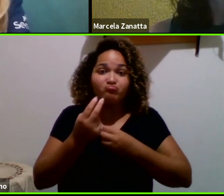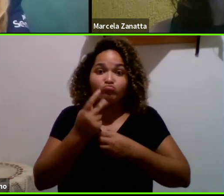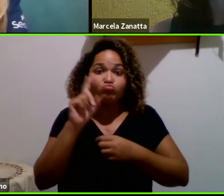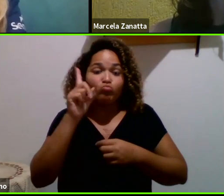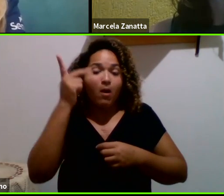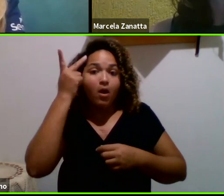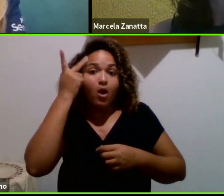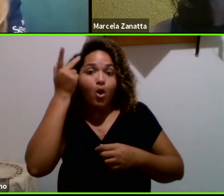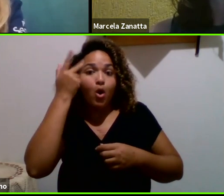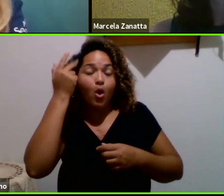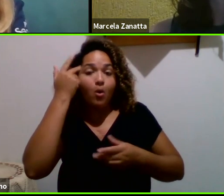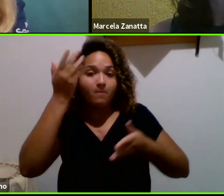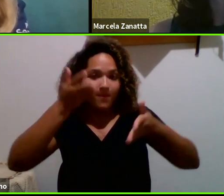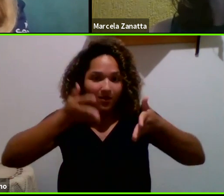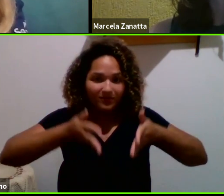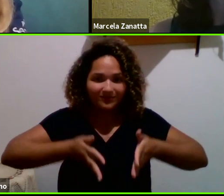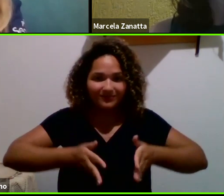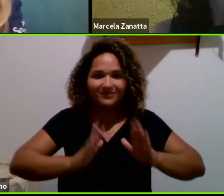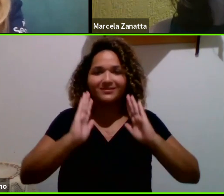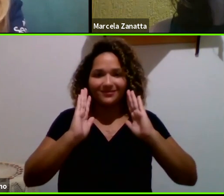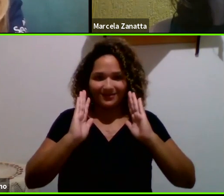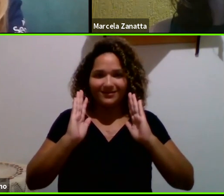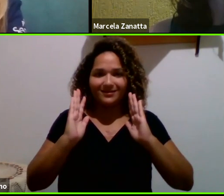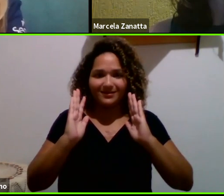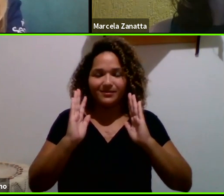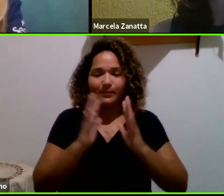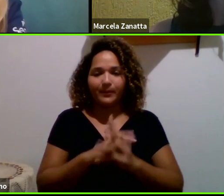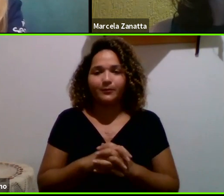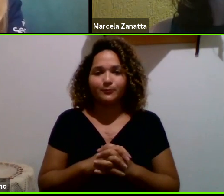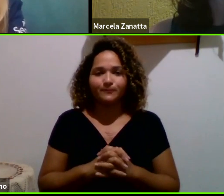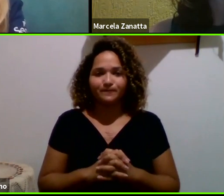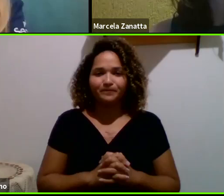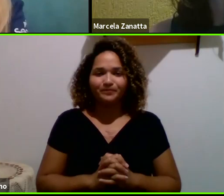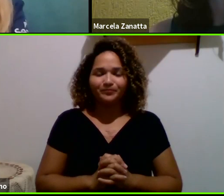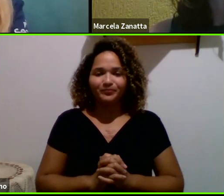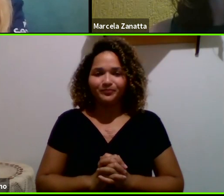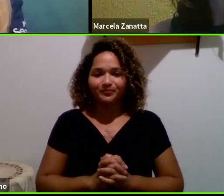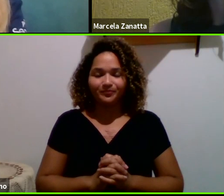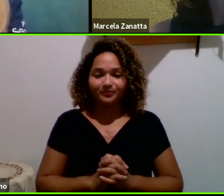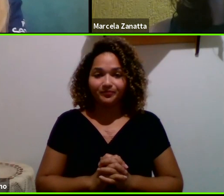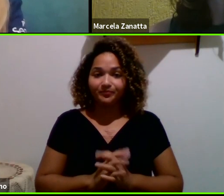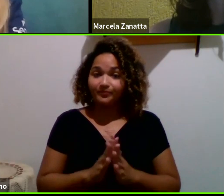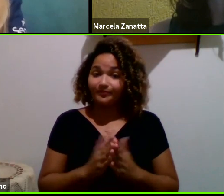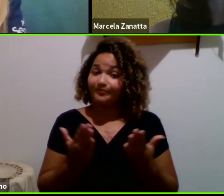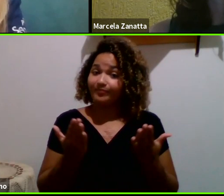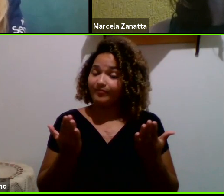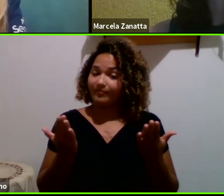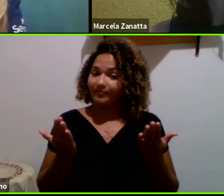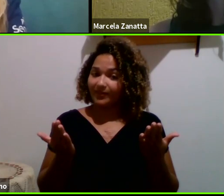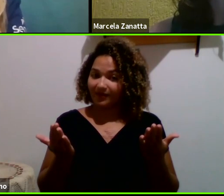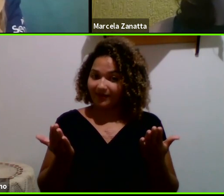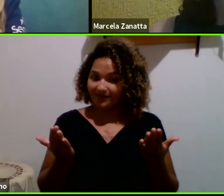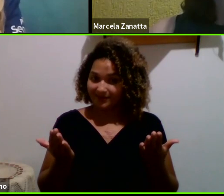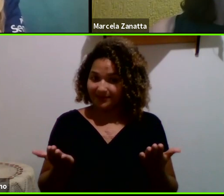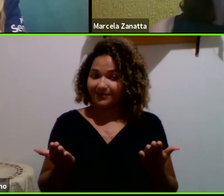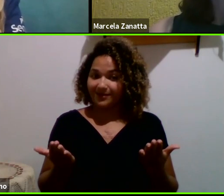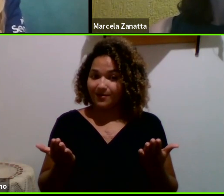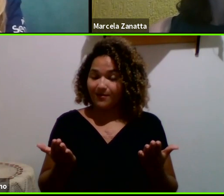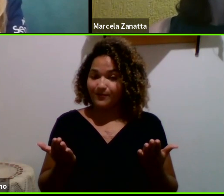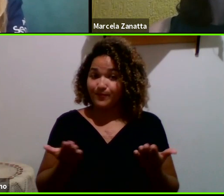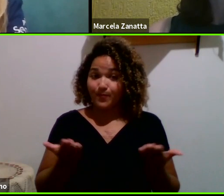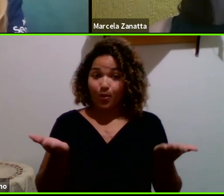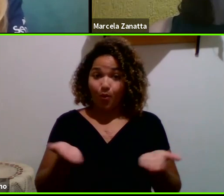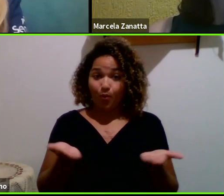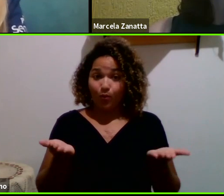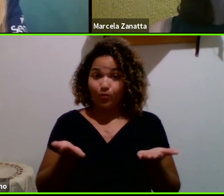convencionais durante o trabalho de parto e parto. Então, para debater